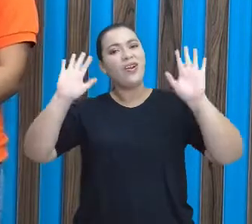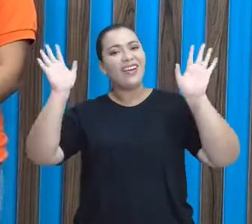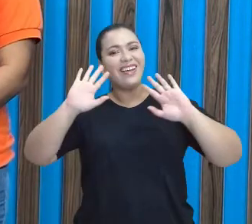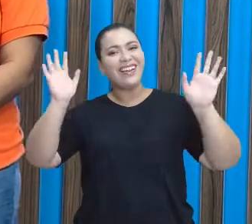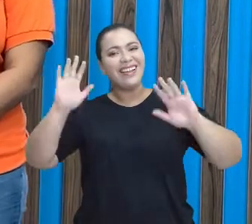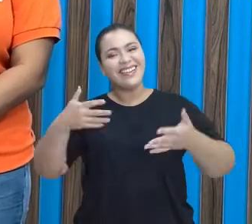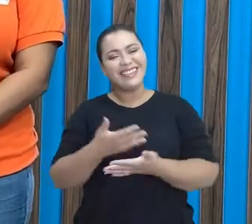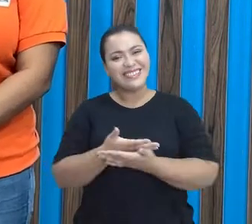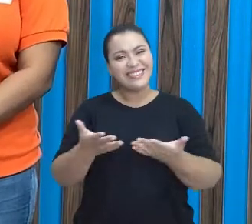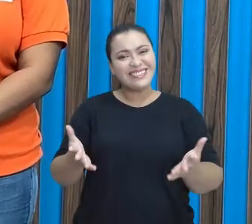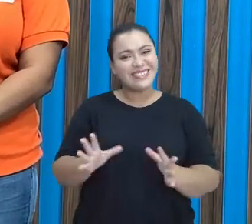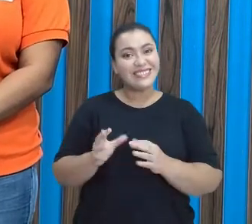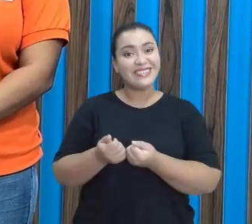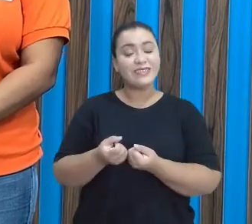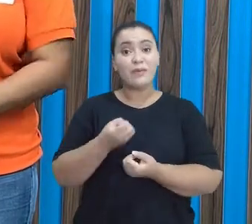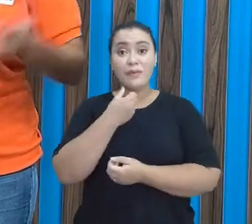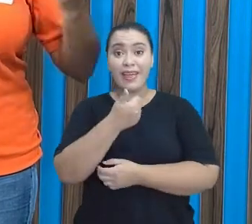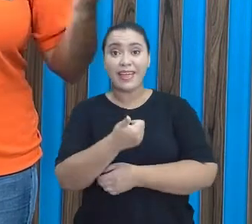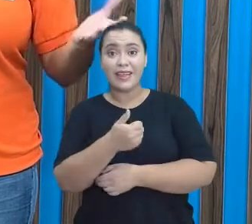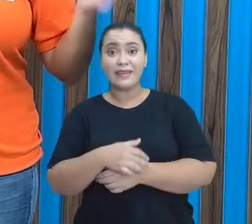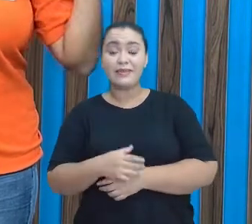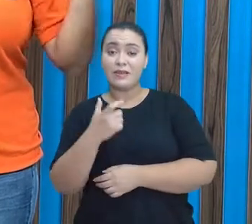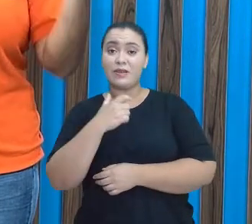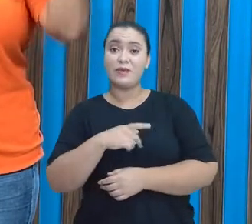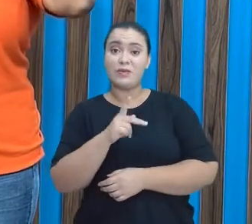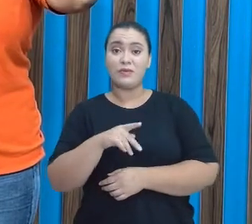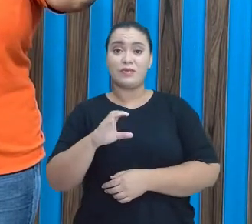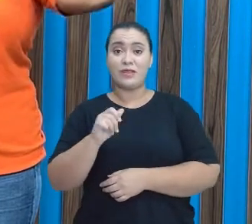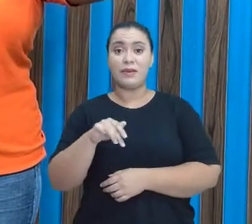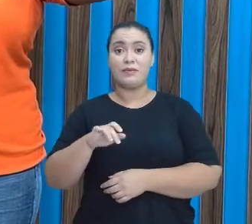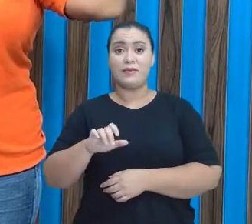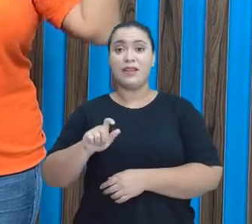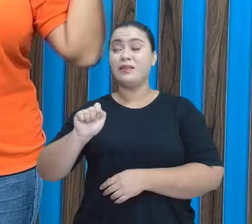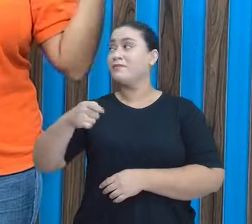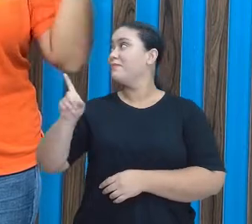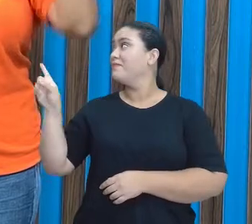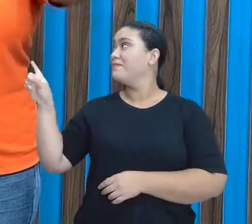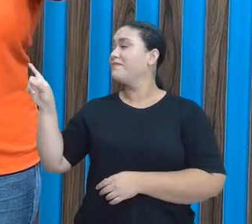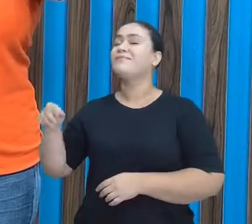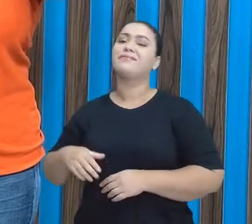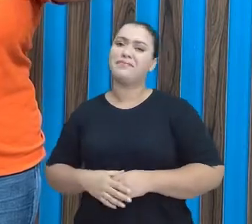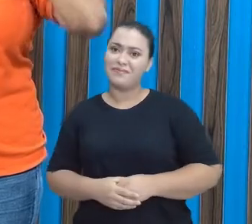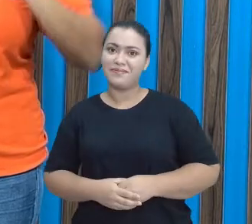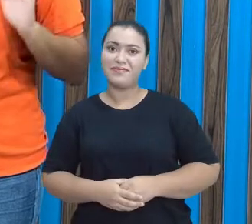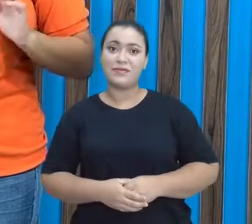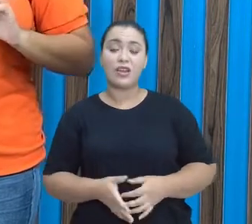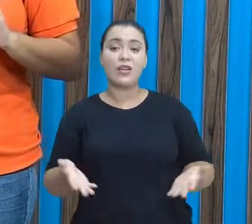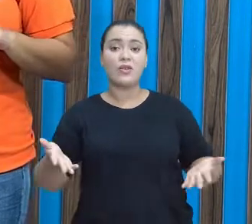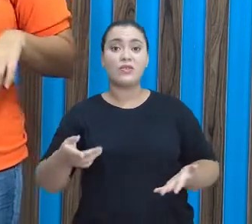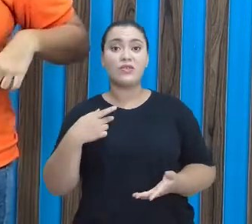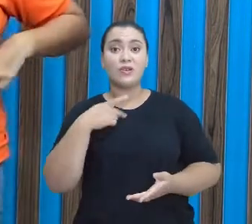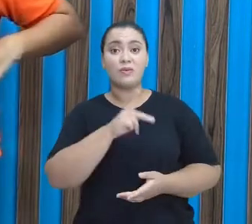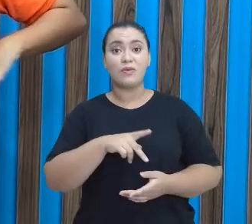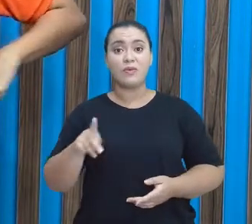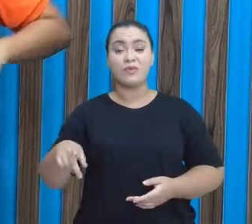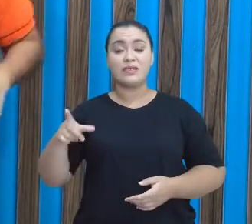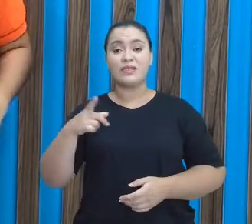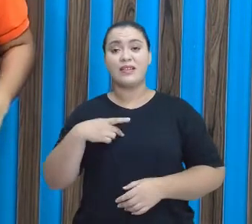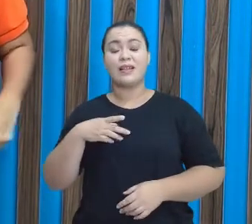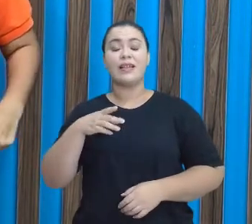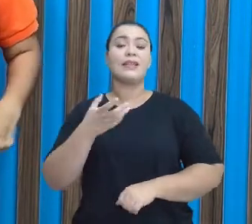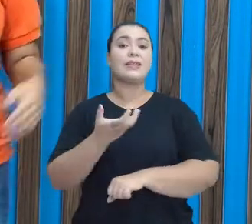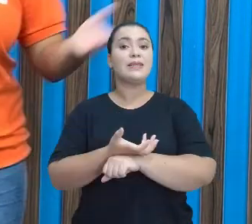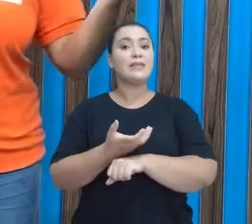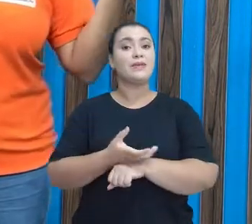Olá, meninas e meninos, tudo bem? Eu sou Camille Borba e este é o meu sinal. E hoje eu serei a professora de língua